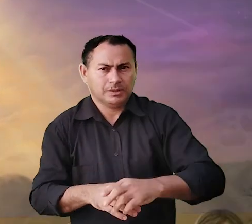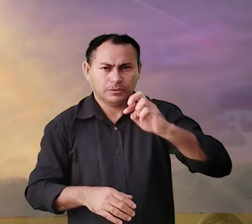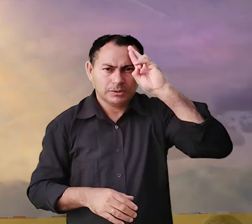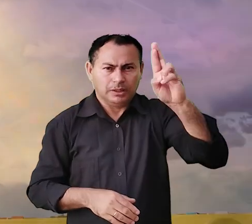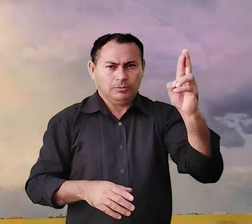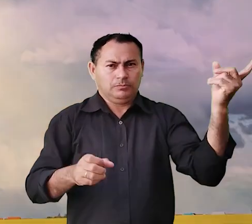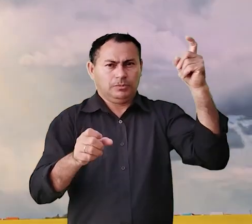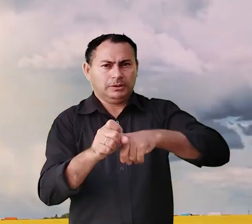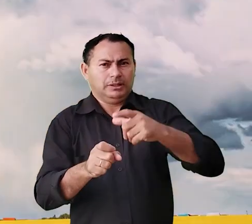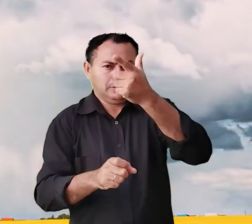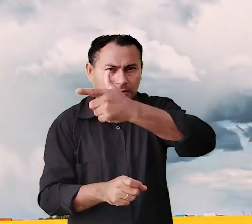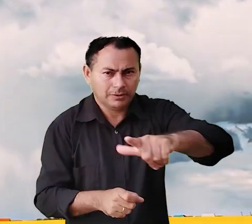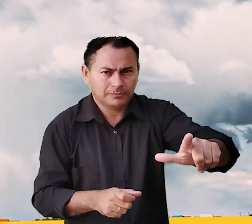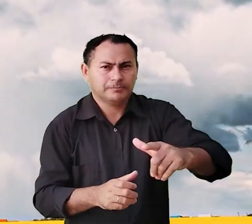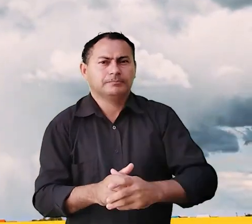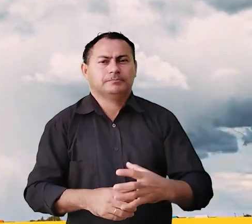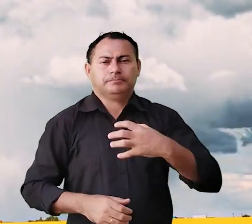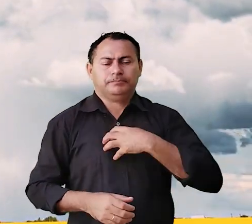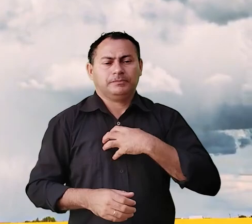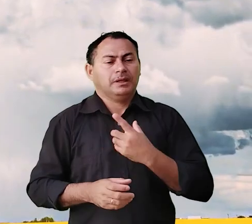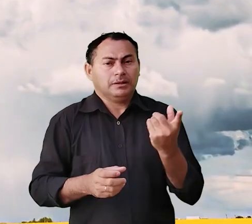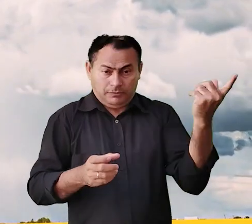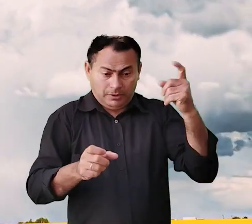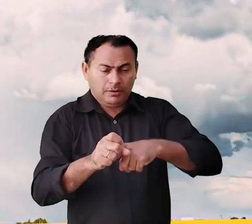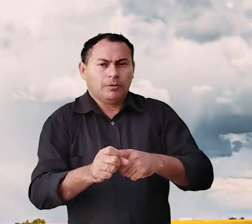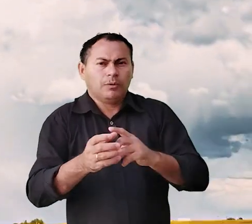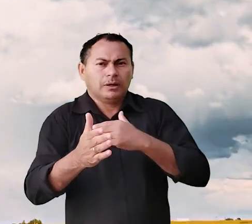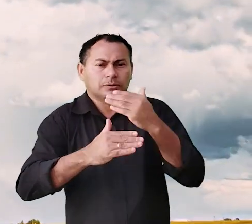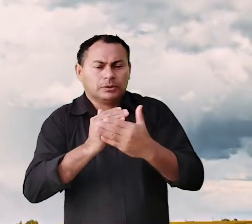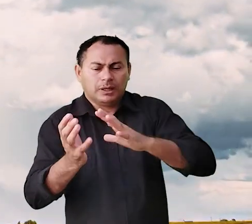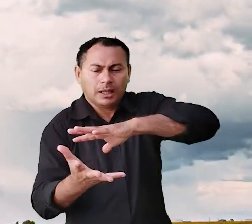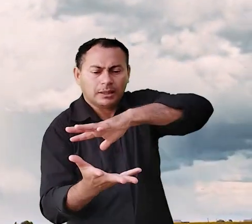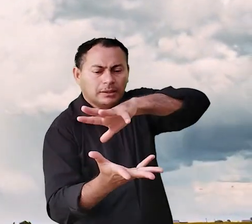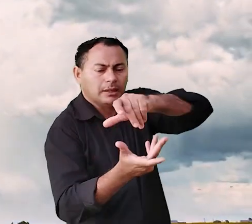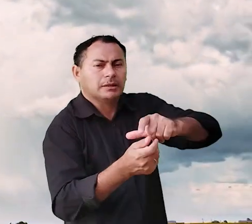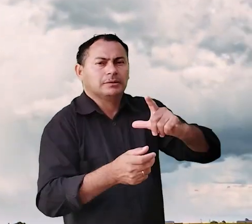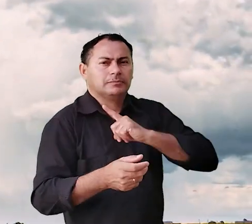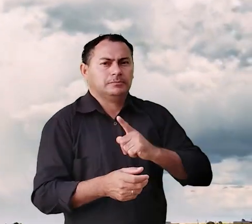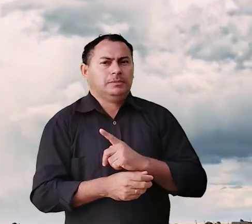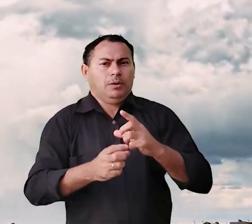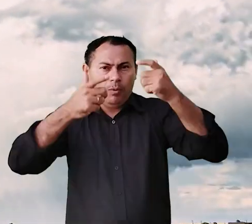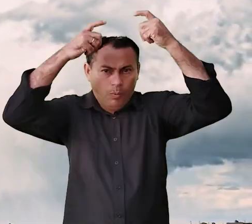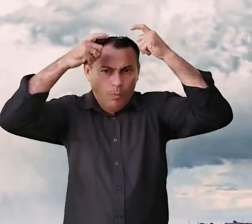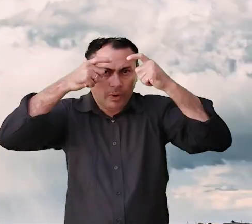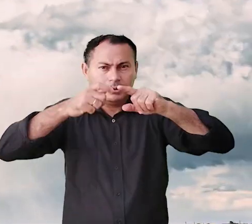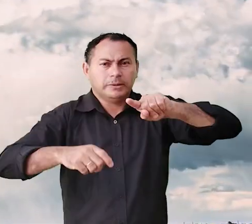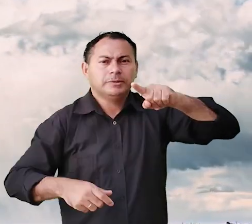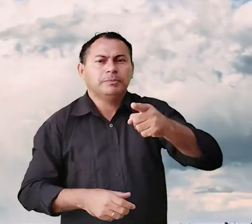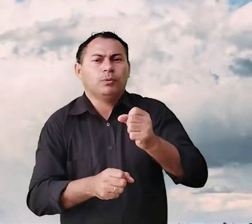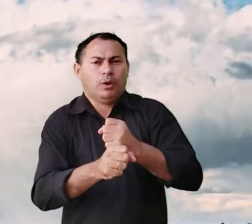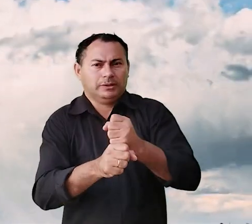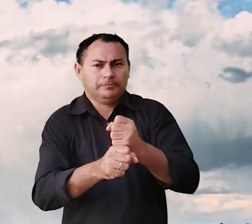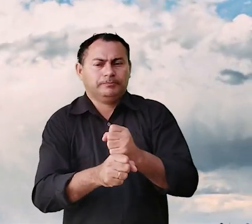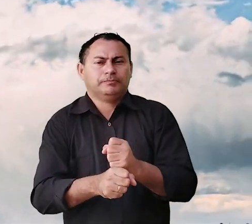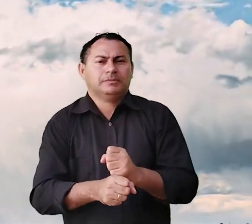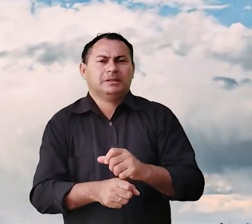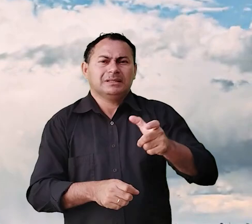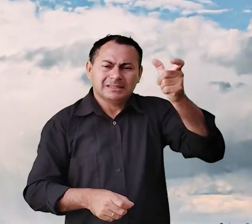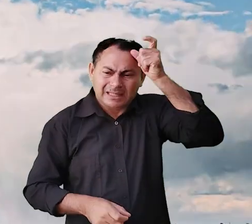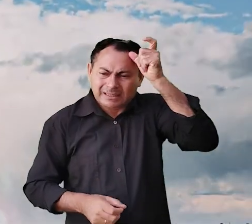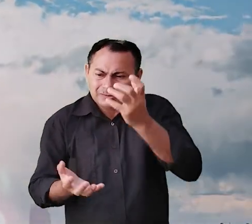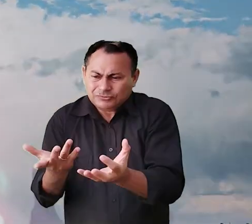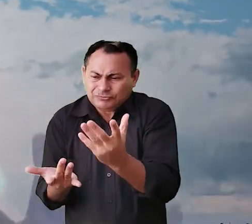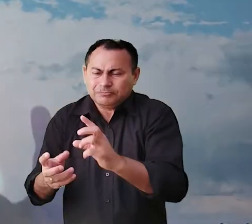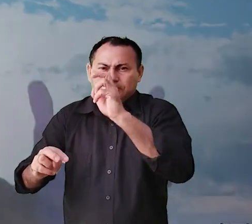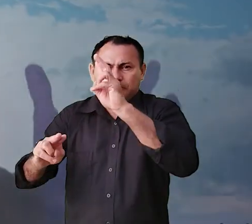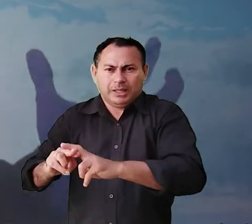depois disso o Senhor voltará outra vez. Desta vez ele virá sobre toda a terra, onde estabelecerá o seu reino de 1000 anos.